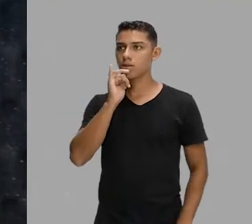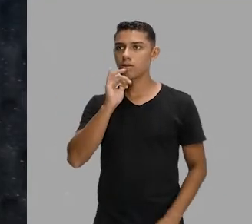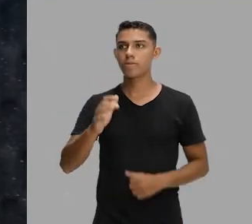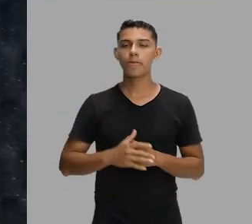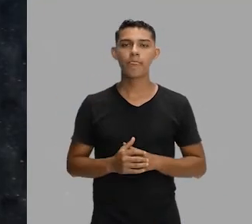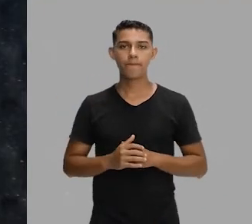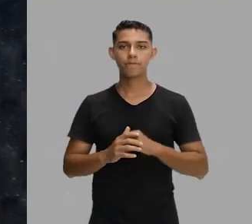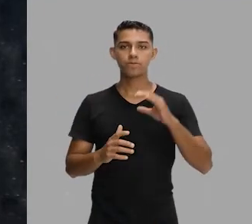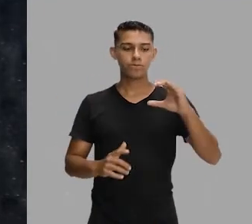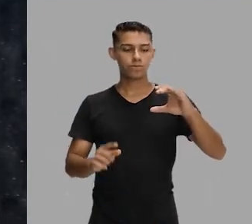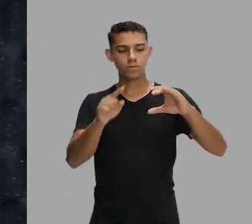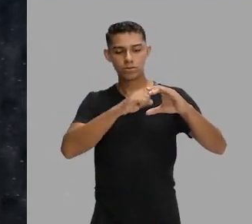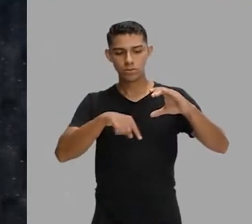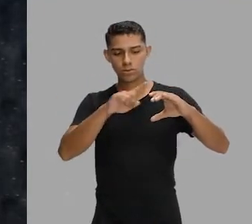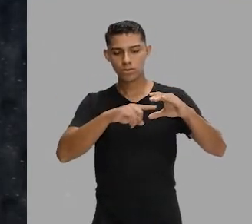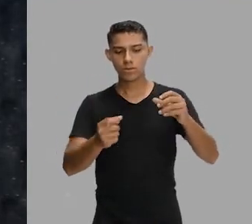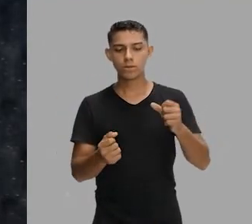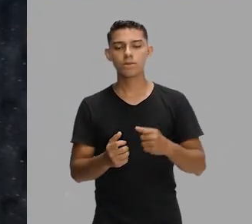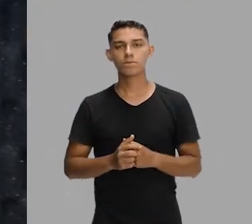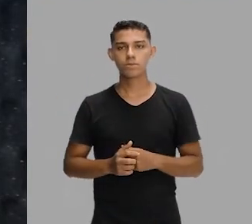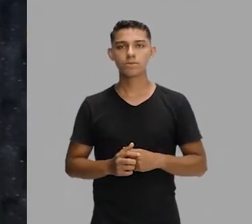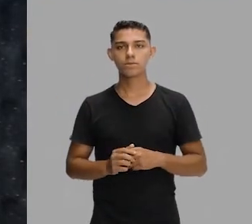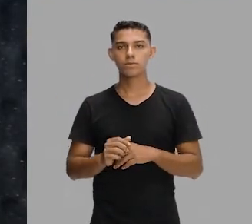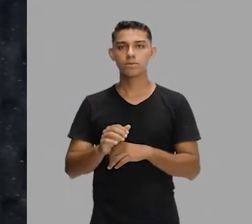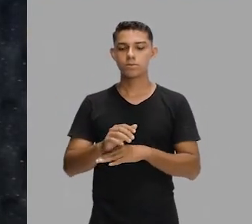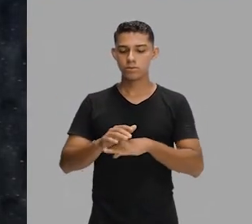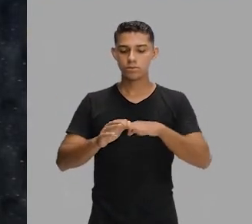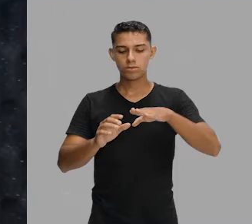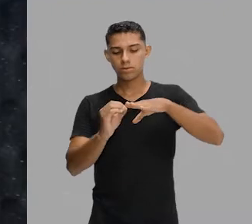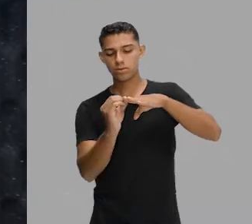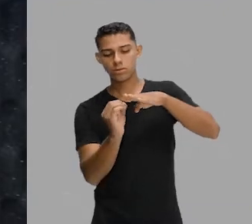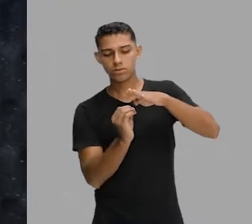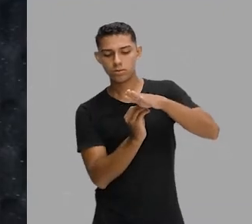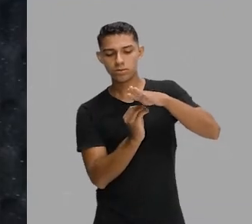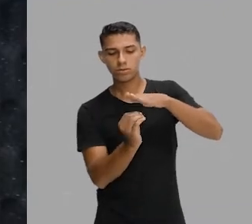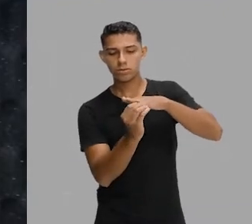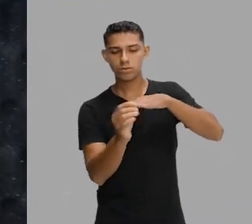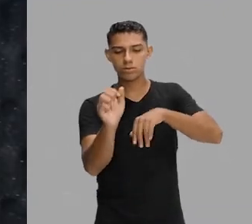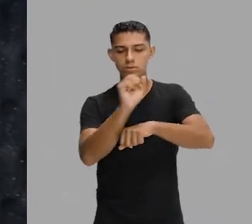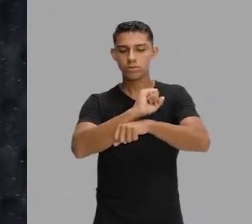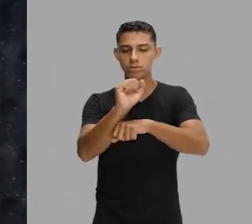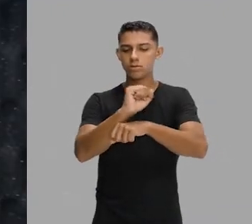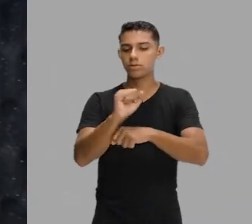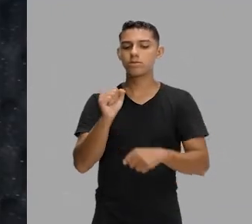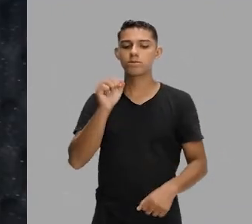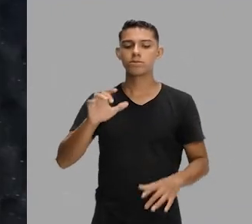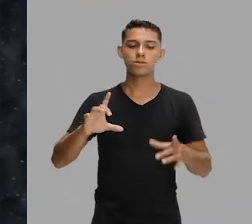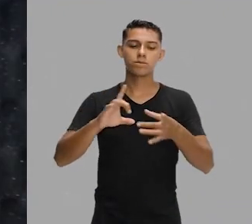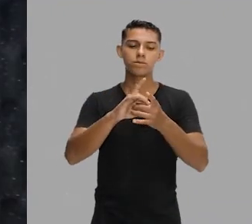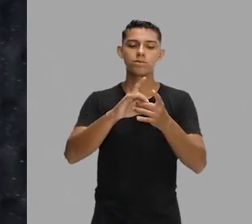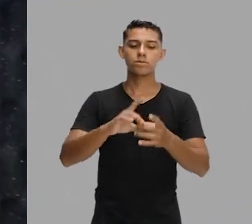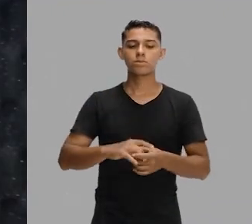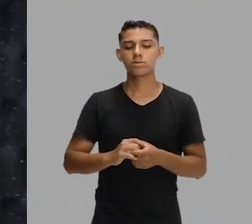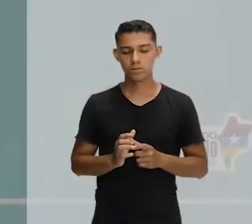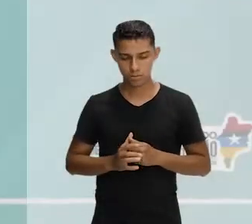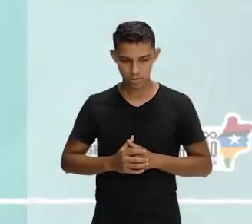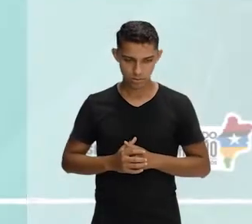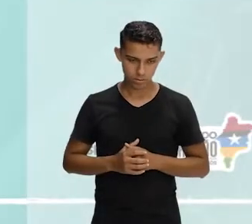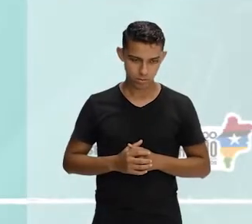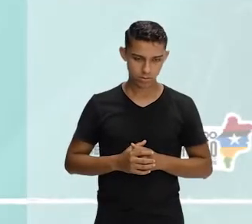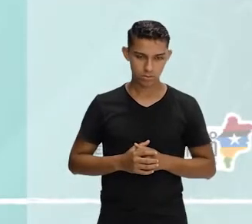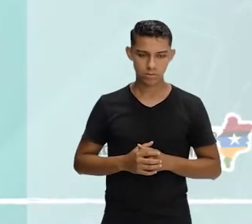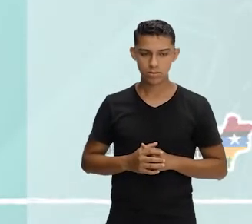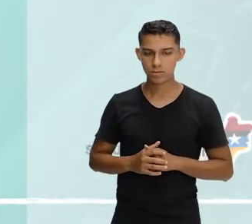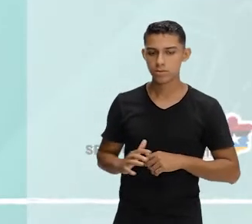Aquelas rodas, roda de liga leve, é feita dessa liga, certo? Propriedades dos